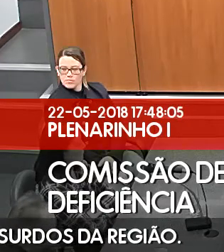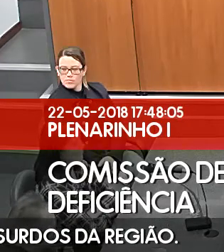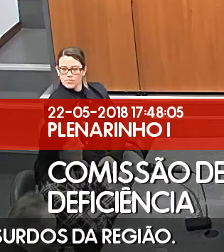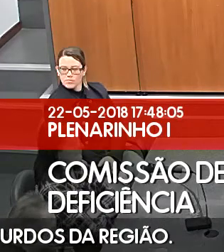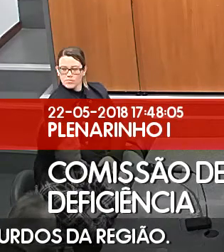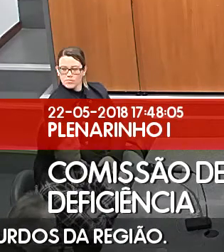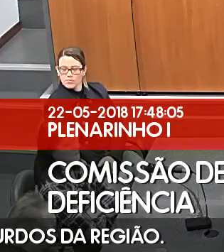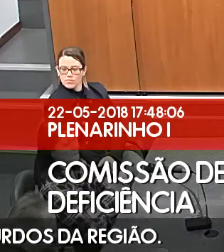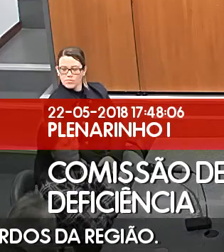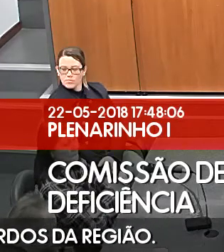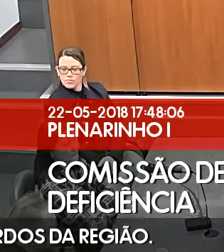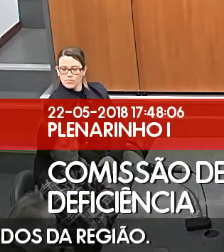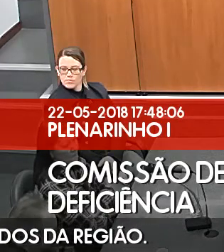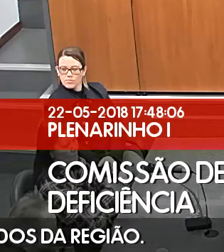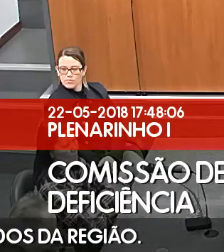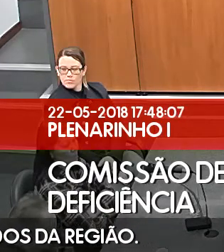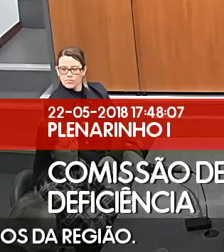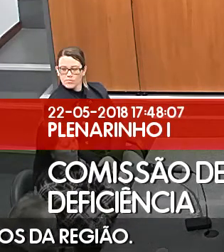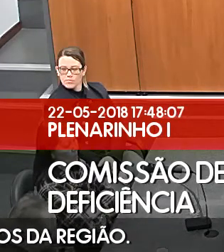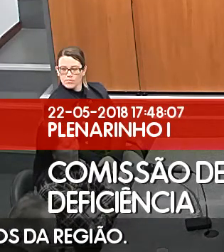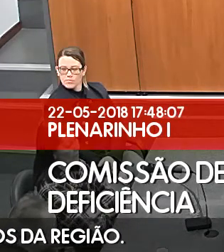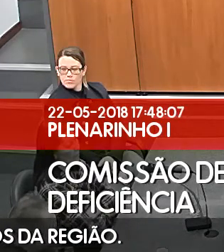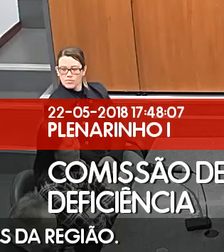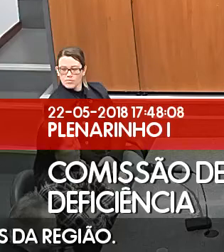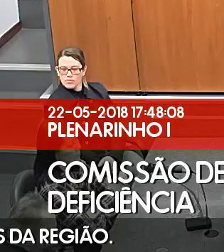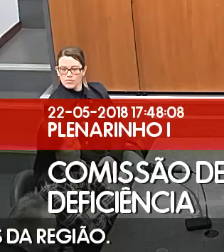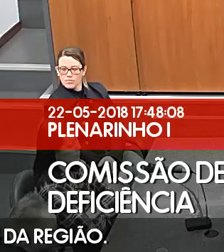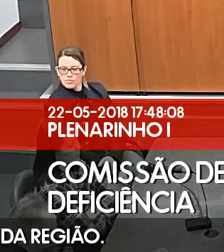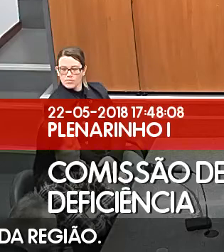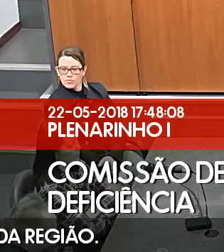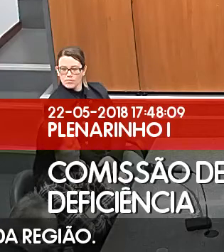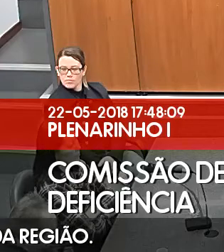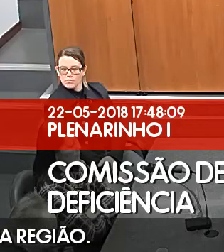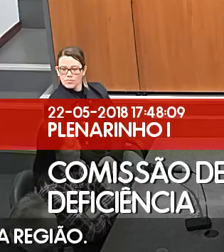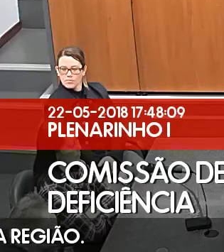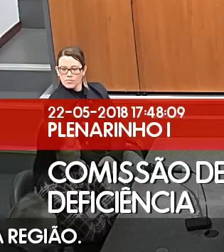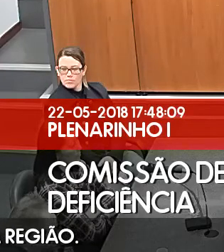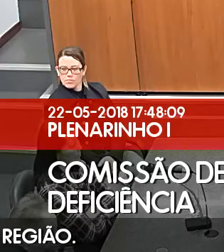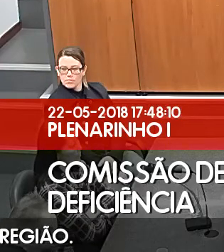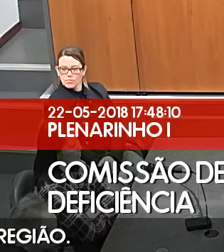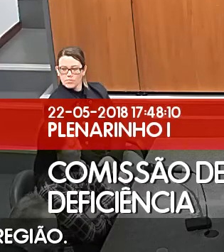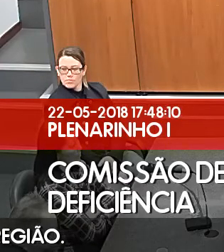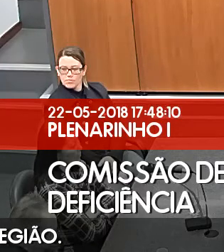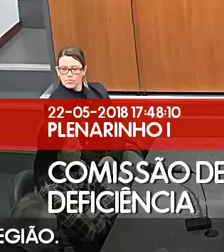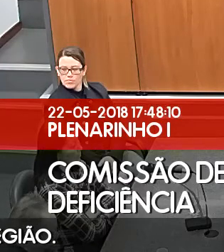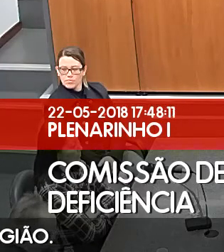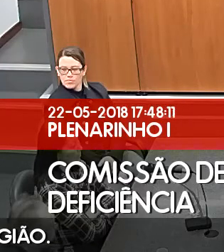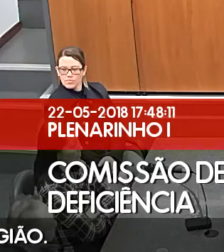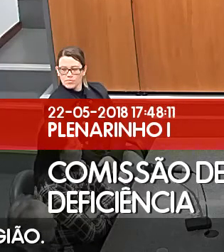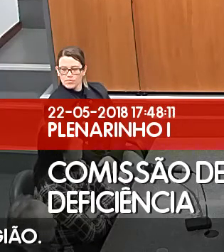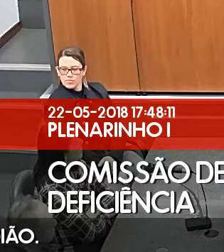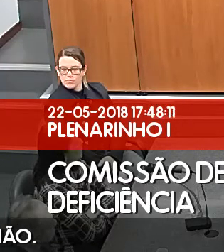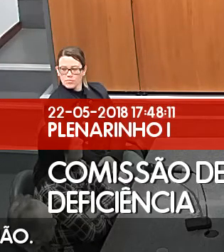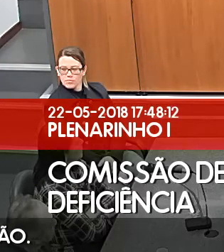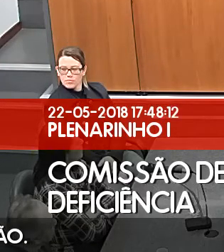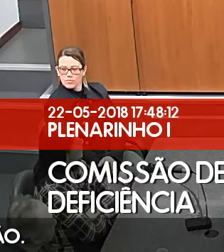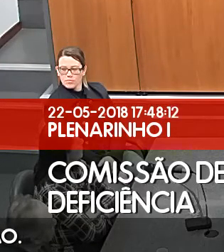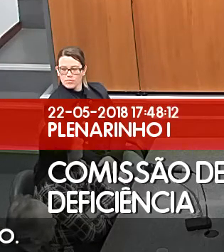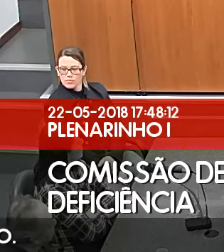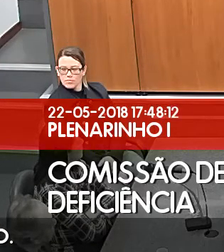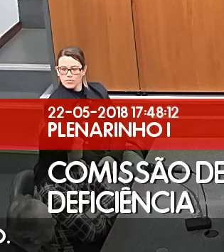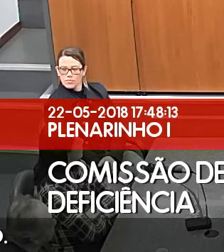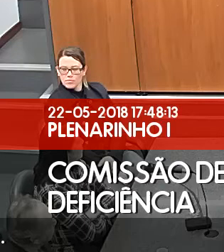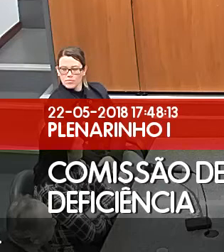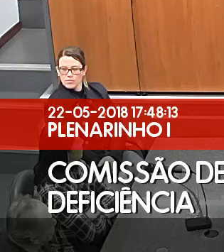comissão possa tocar as demandas e descobrir os caminhos tão importantes para melhorar a vida das pessoas com deficiência. Então, eu tenho que te agradecer